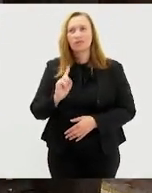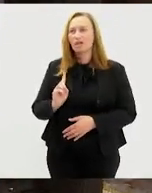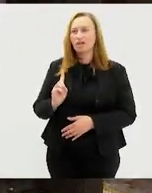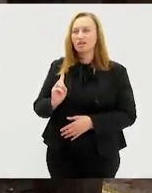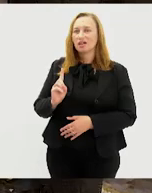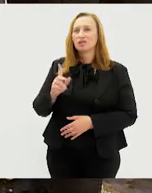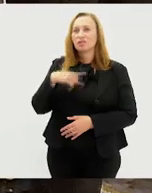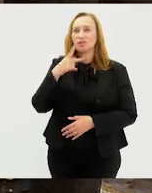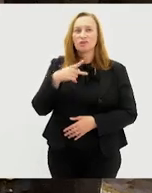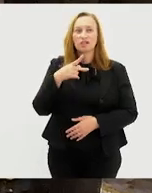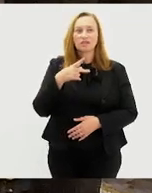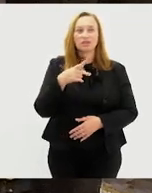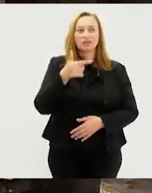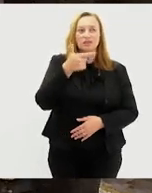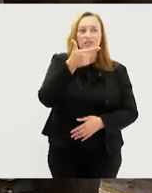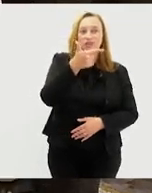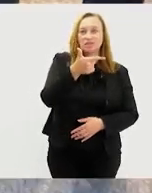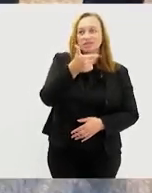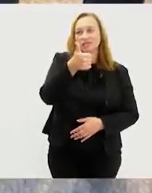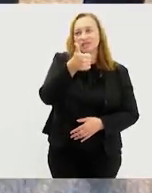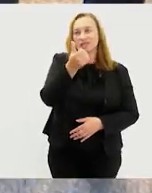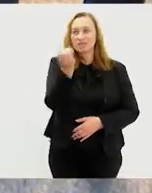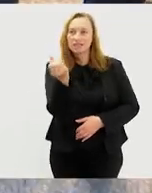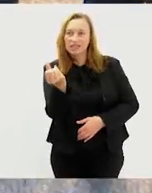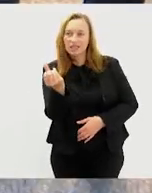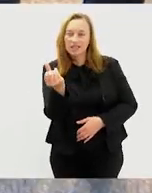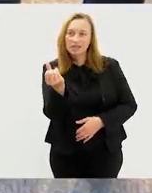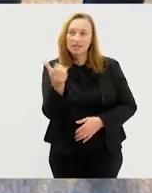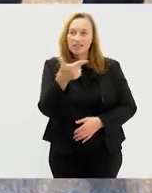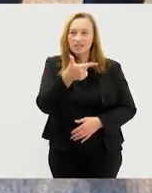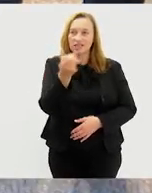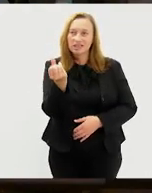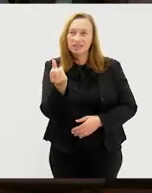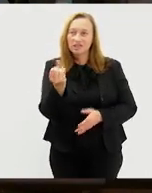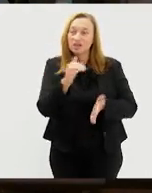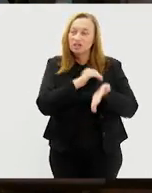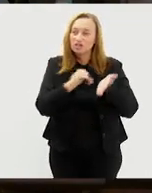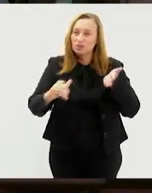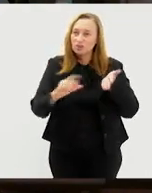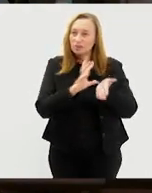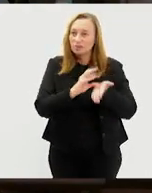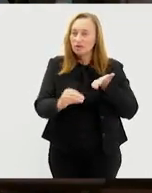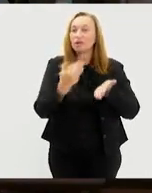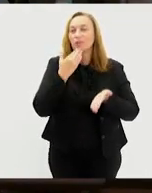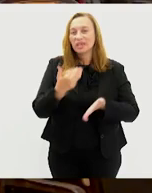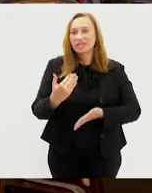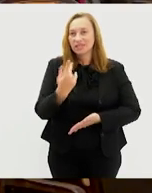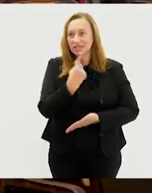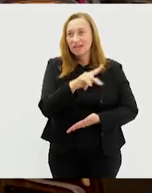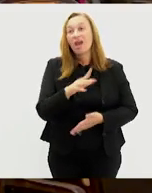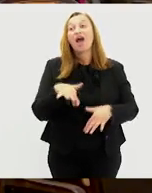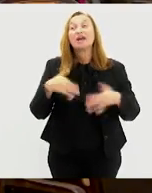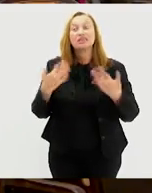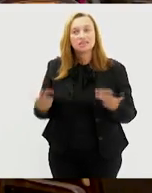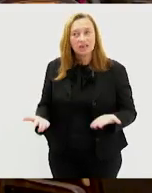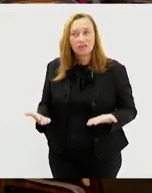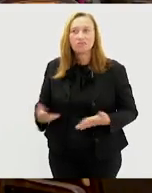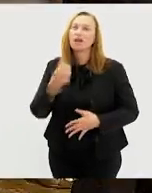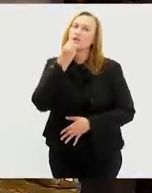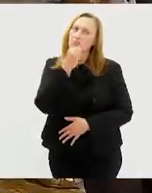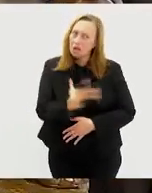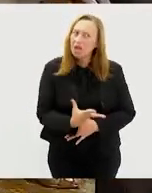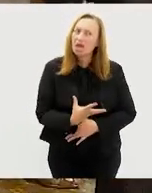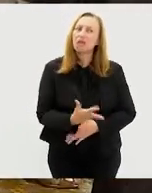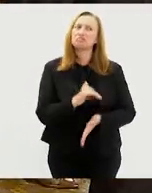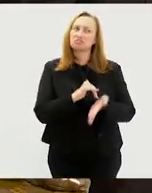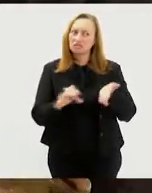sobre o 16º foi retir retir de pauta a pedido dos autores então fizeram muito bem os autores de